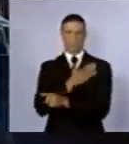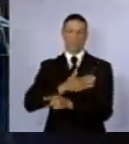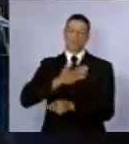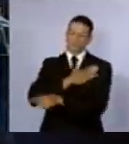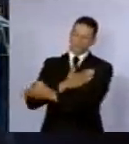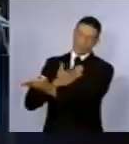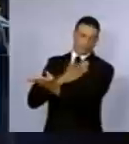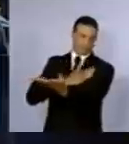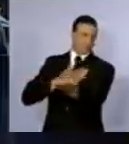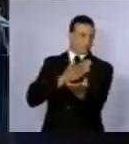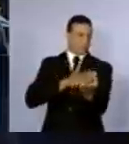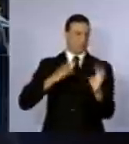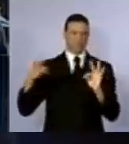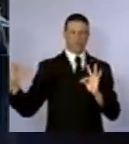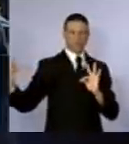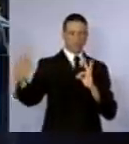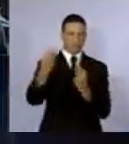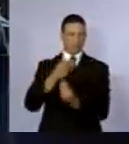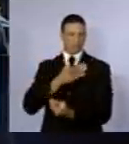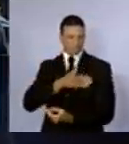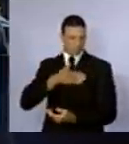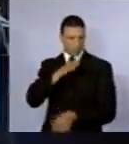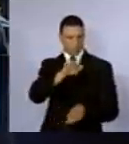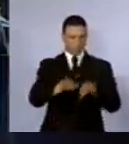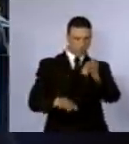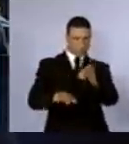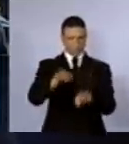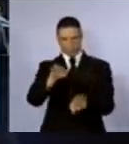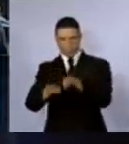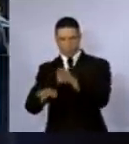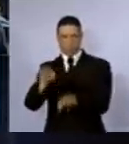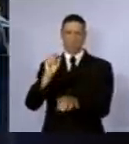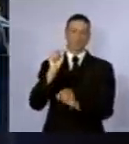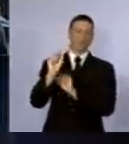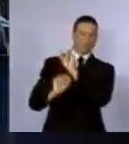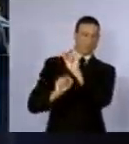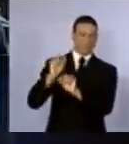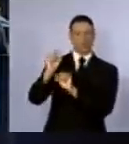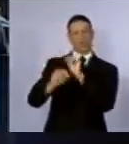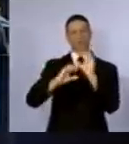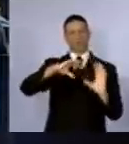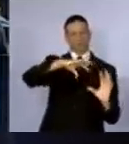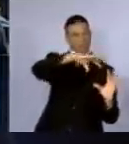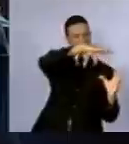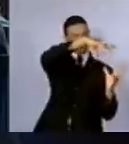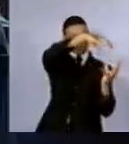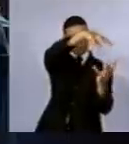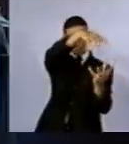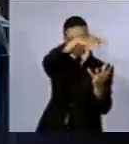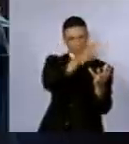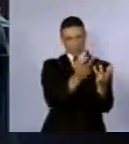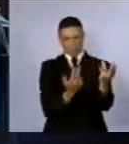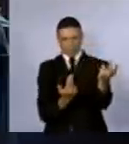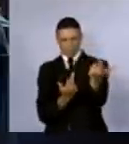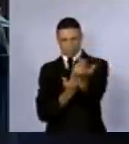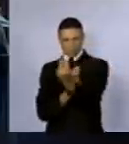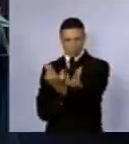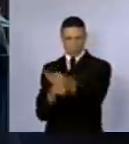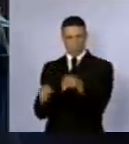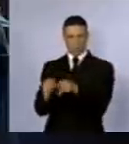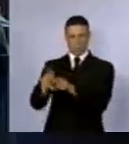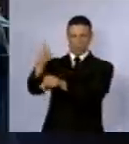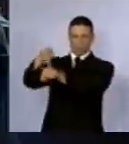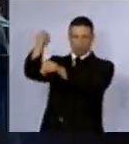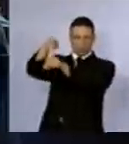satisfatórios e mais ou menos agregados ao contexto mundial, né, e também aos países que